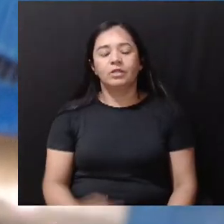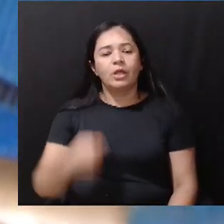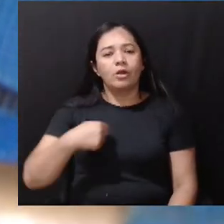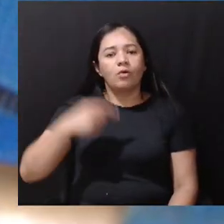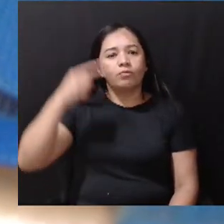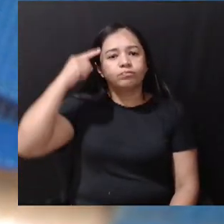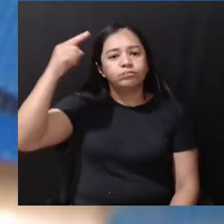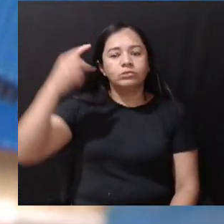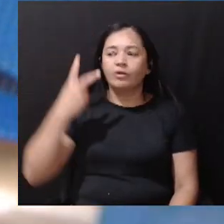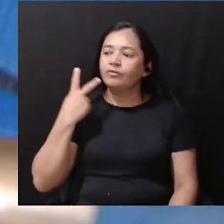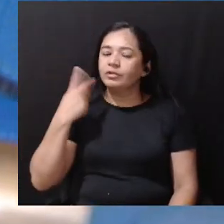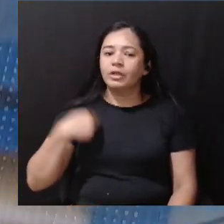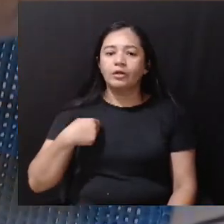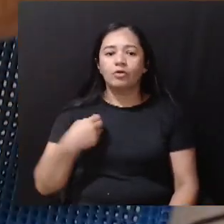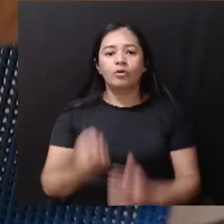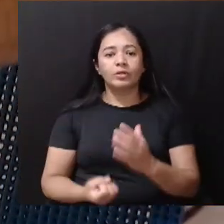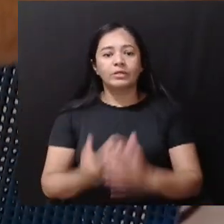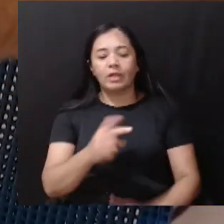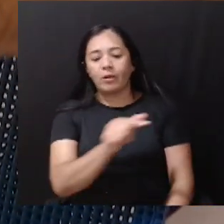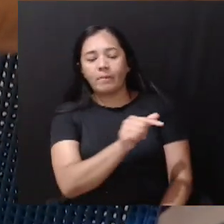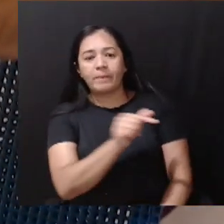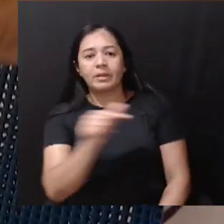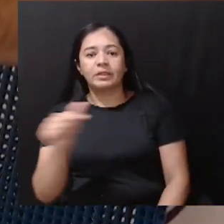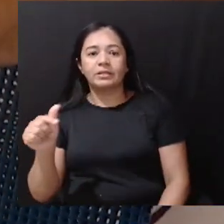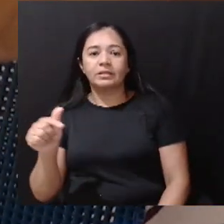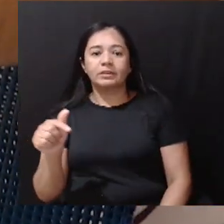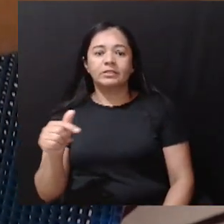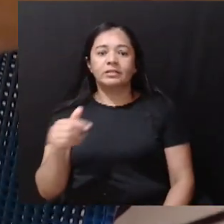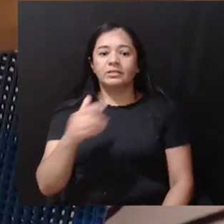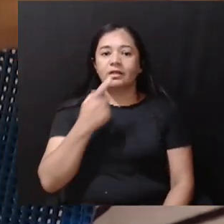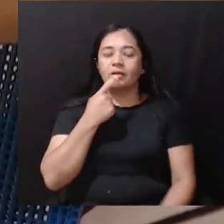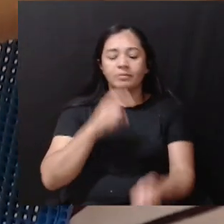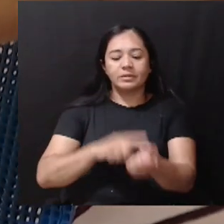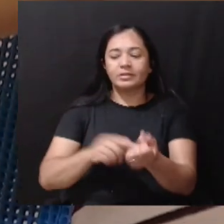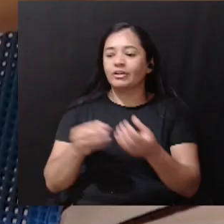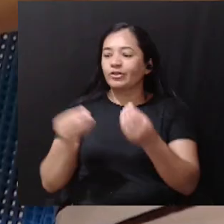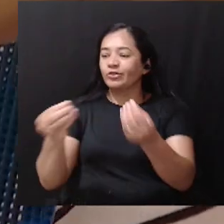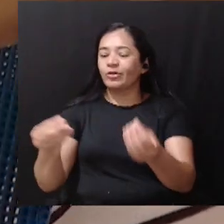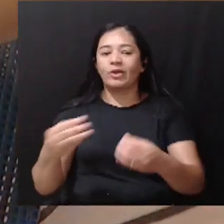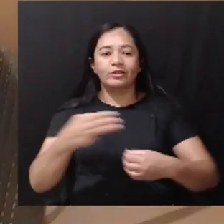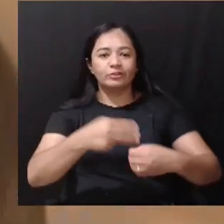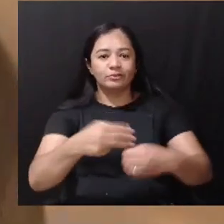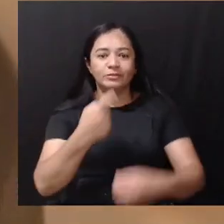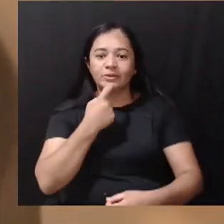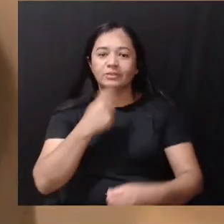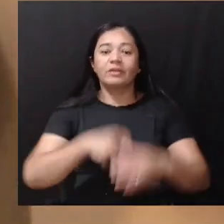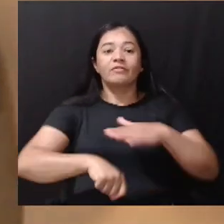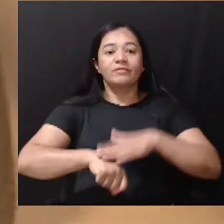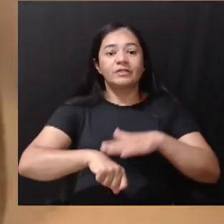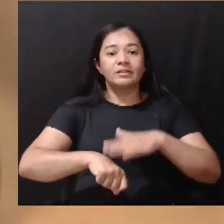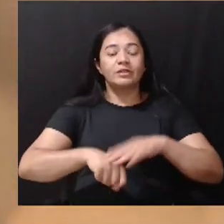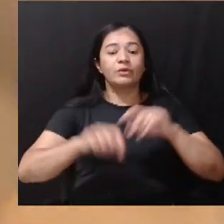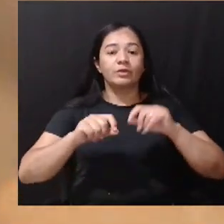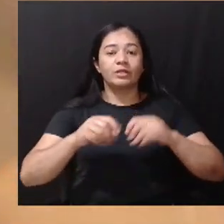de instituir a semana de doação de sangue no município de Campinas. E fazer também com que o município